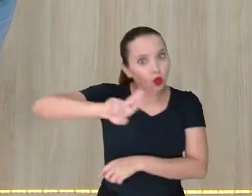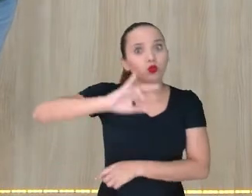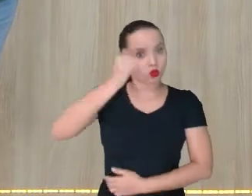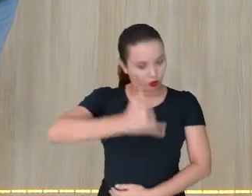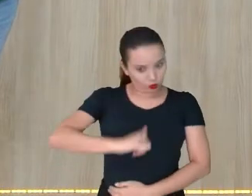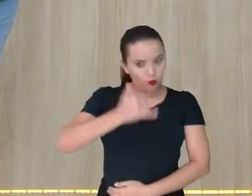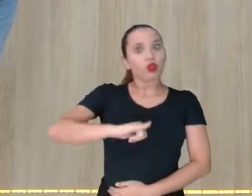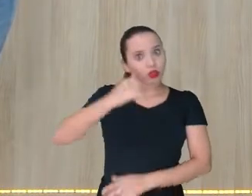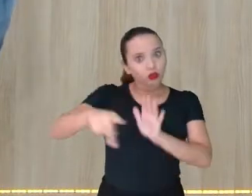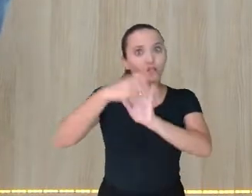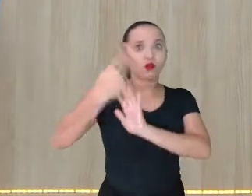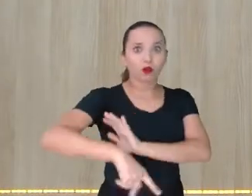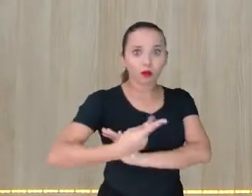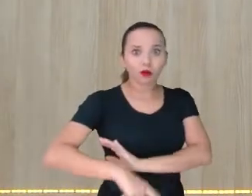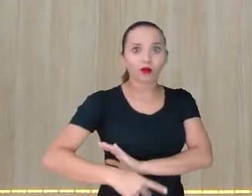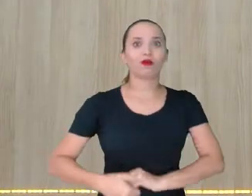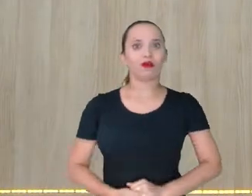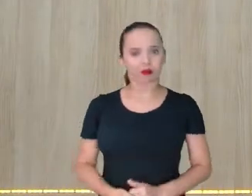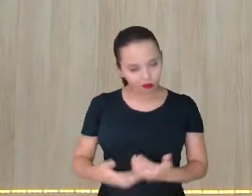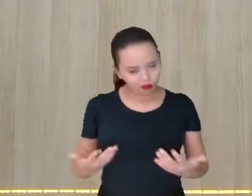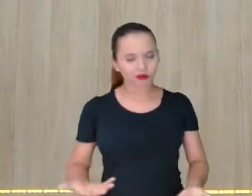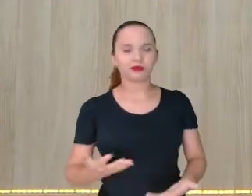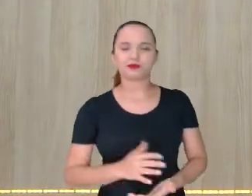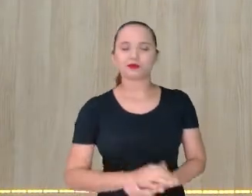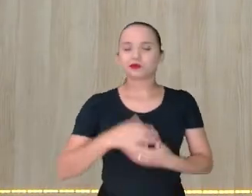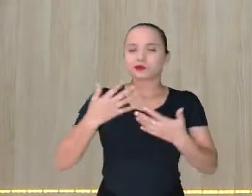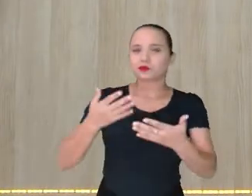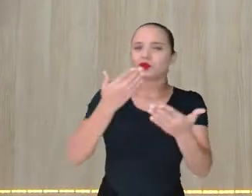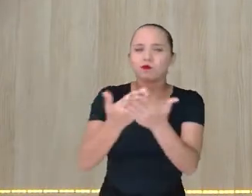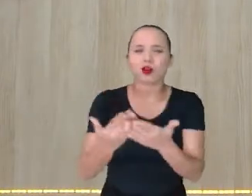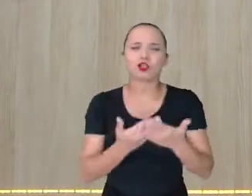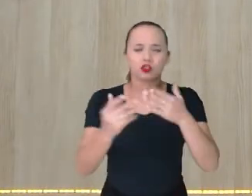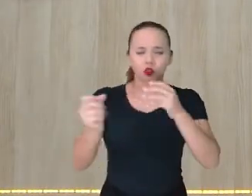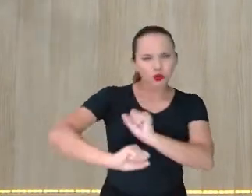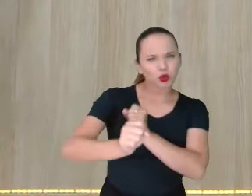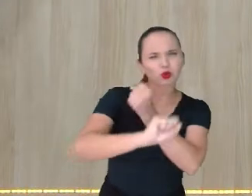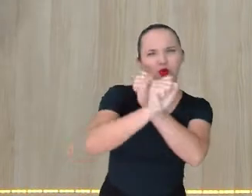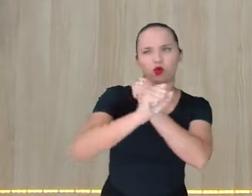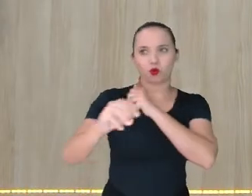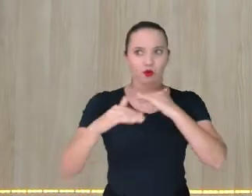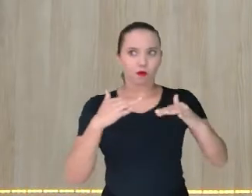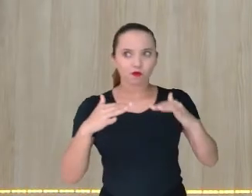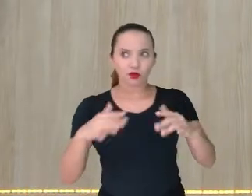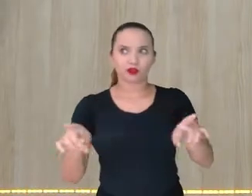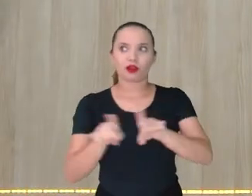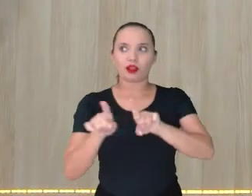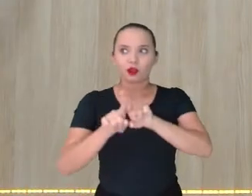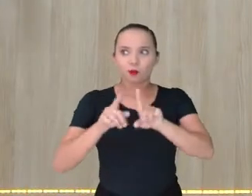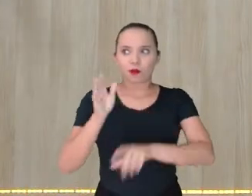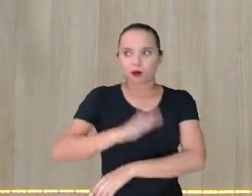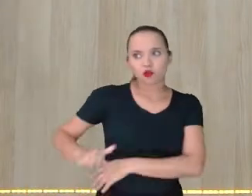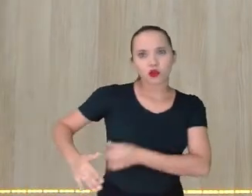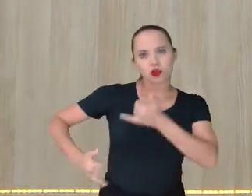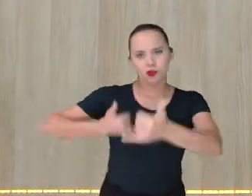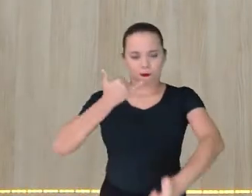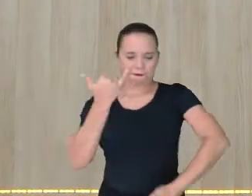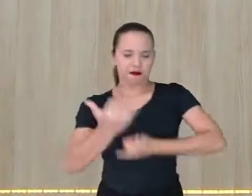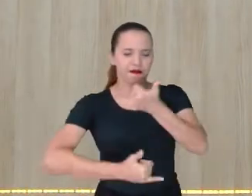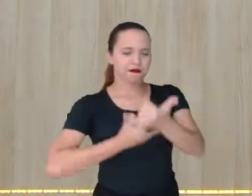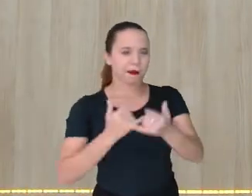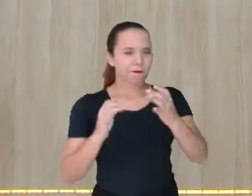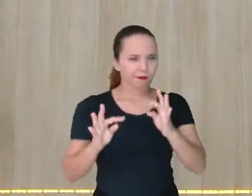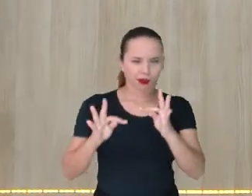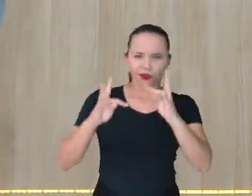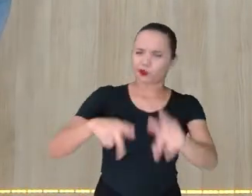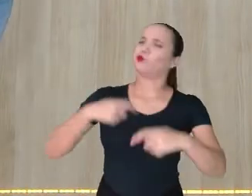aqui, ó, tá? Então, para estudar, para correr, né? Se movimentar, também as crianças para brincar, para tudo